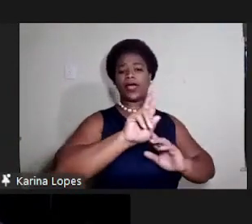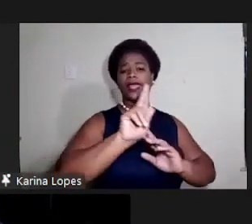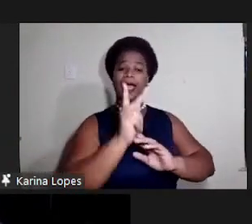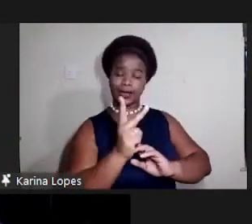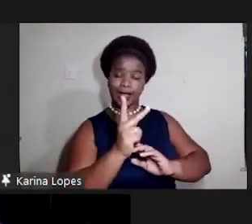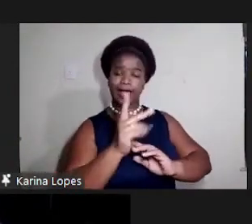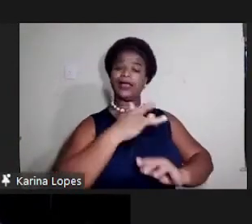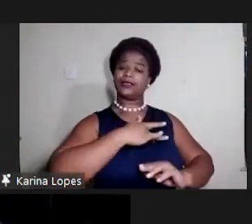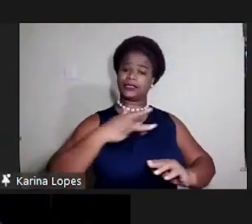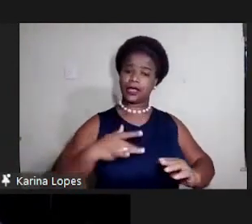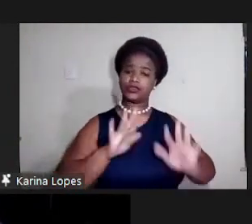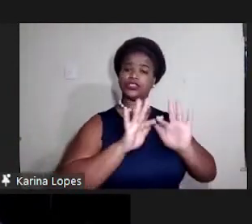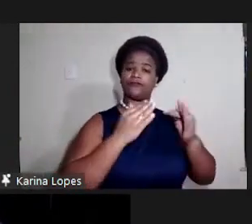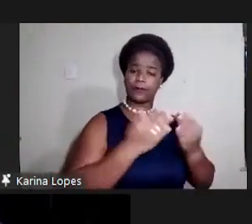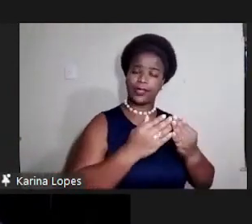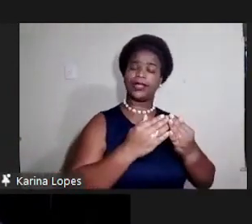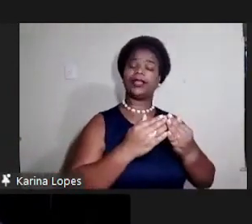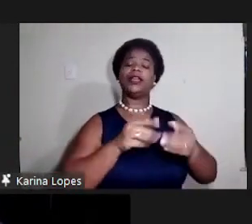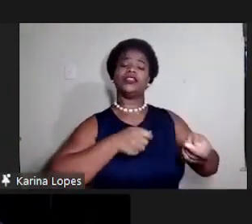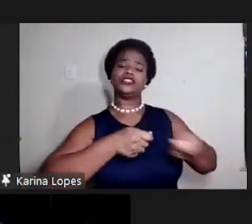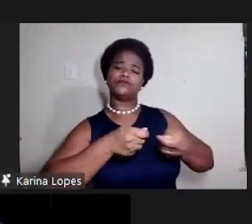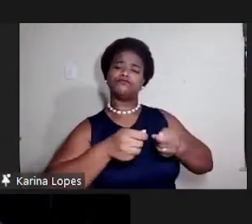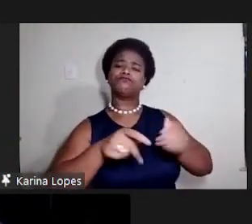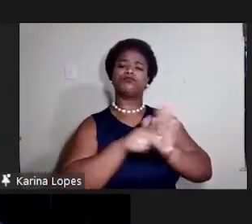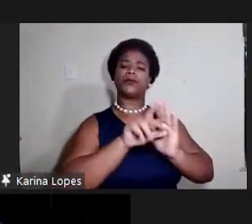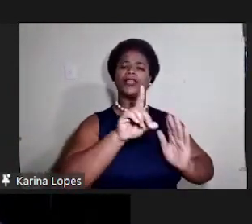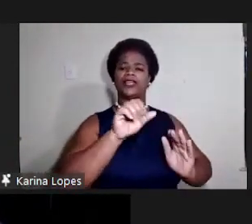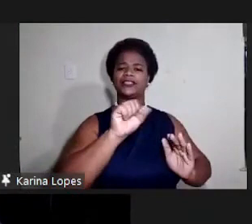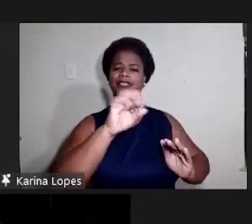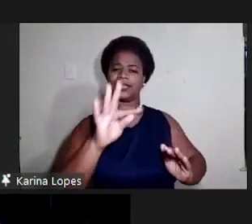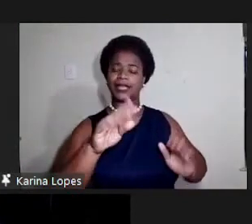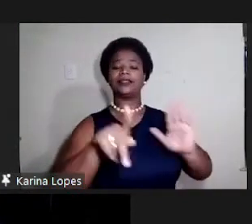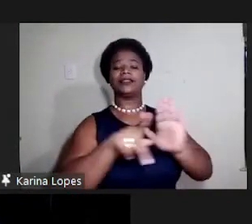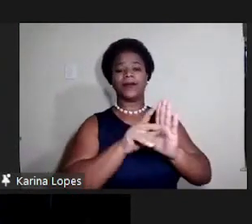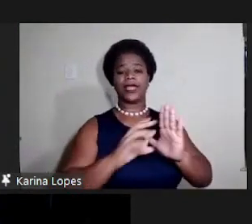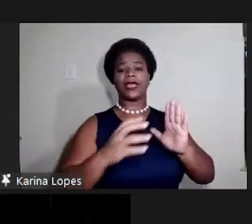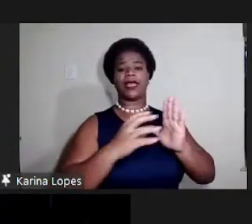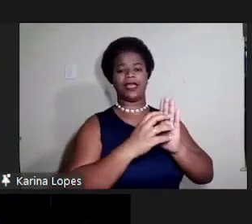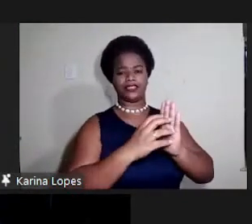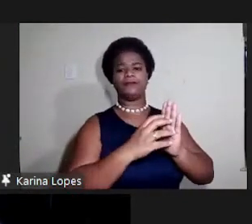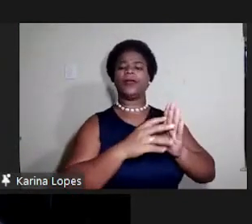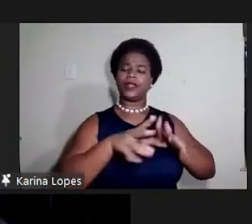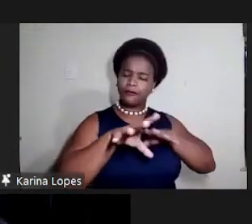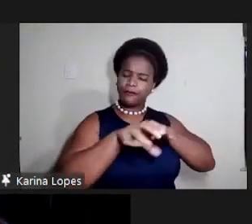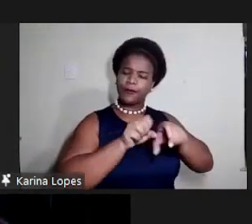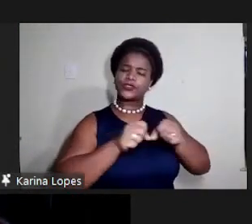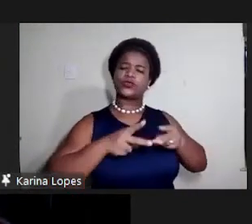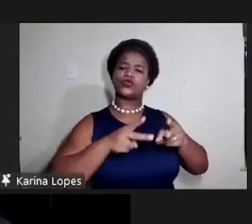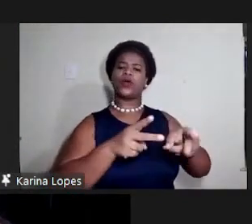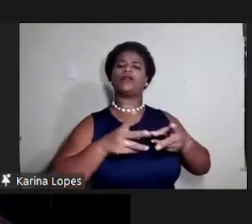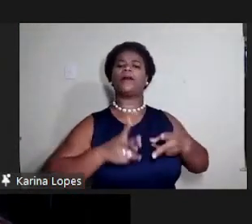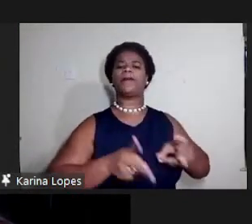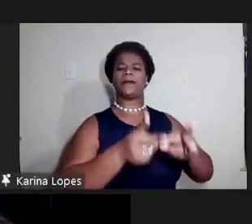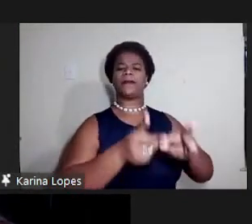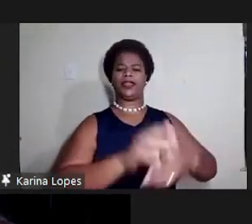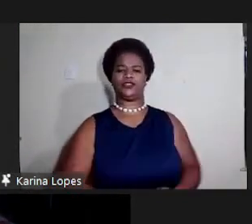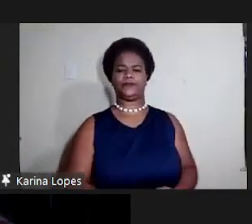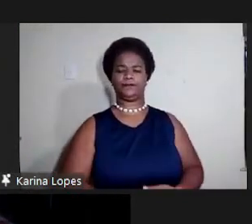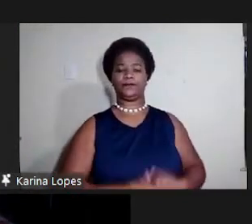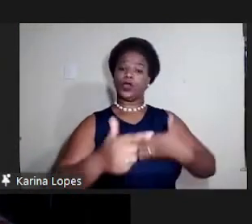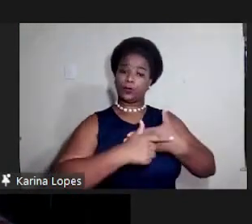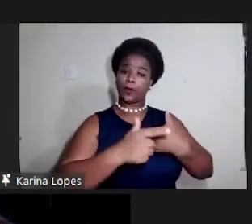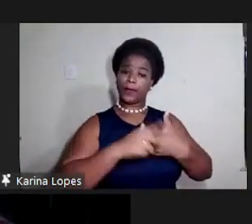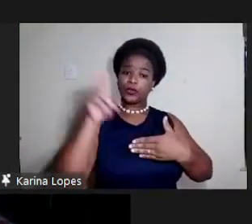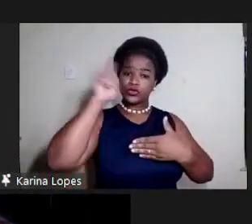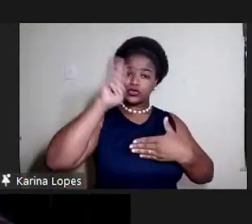DST e AIDS, disseminando a formação continuada e permanente. Tal papel histórico originou a honraria ofertada